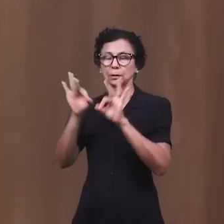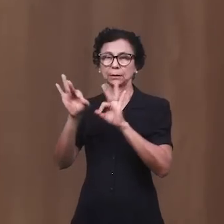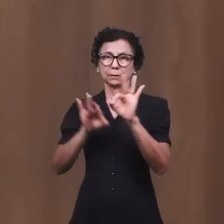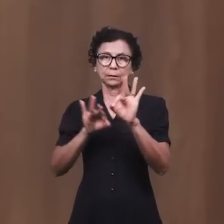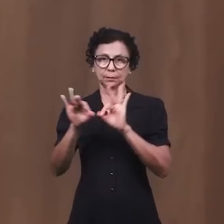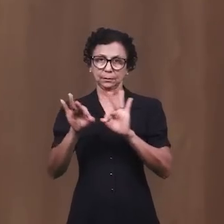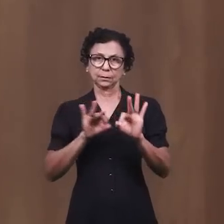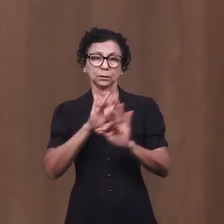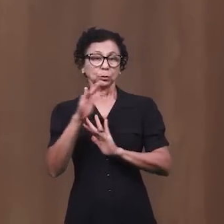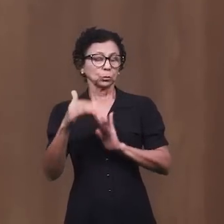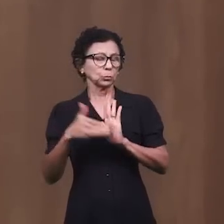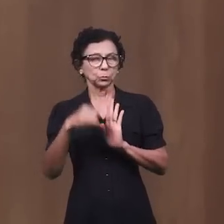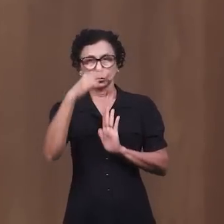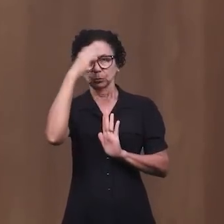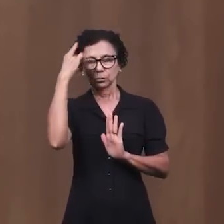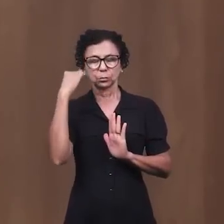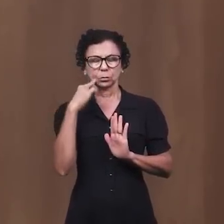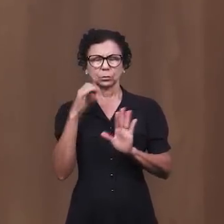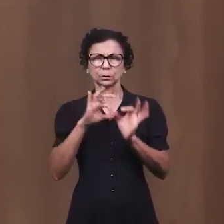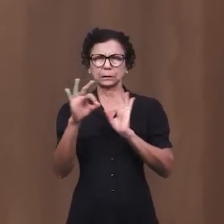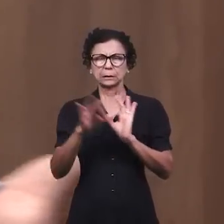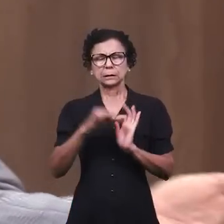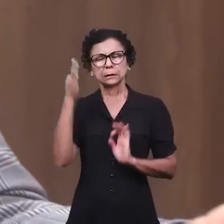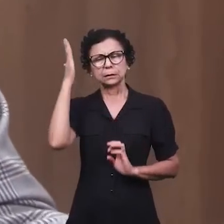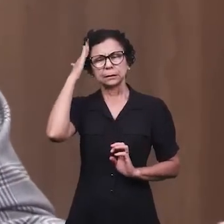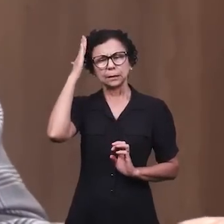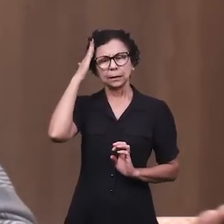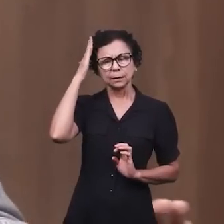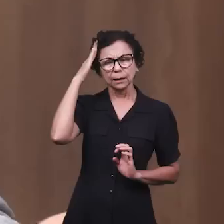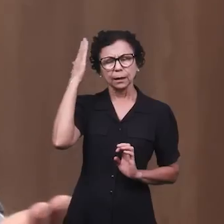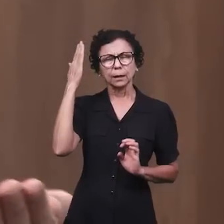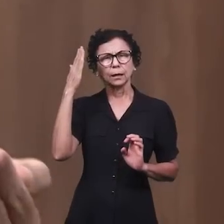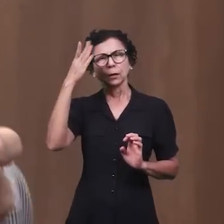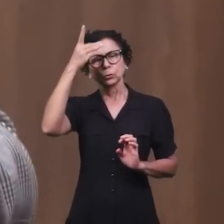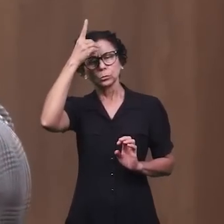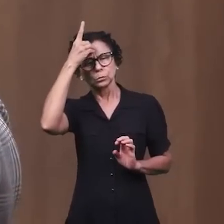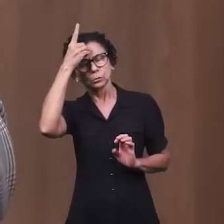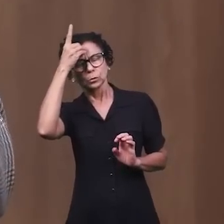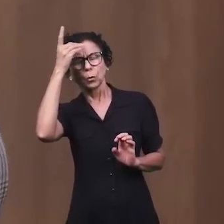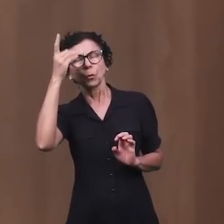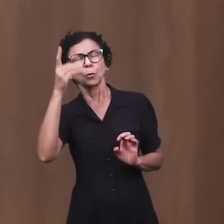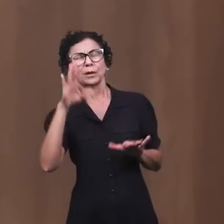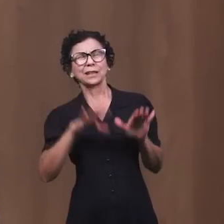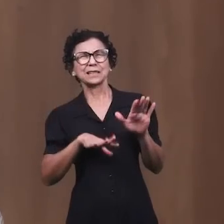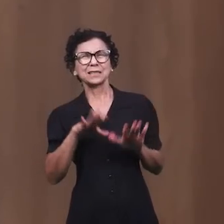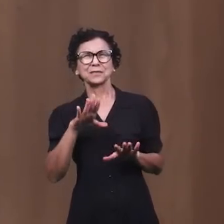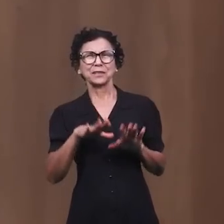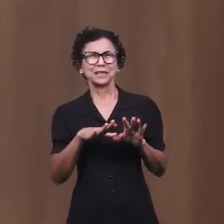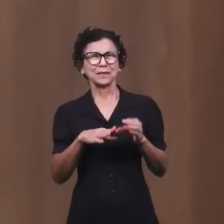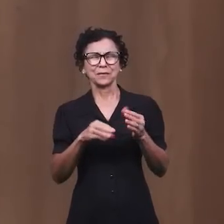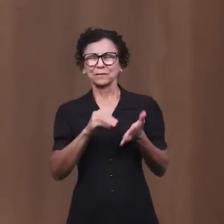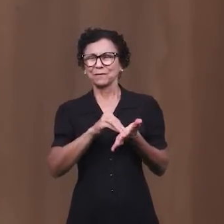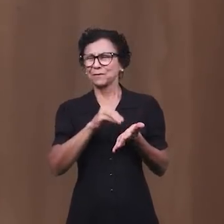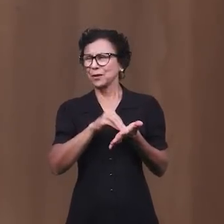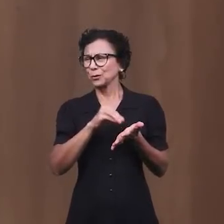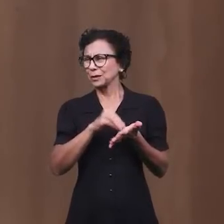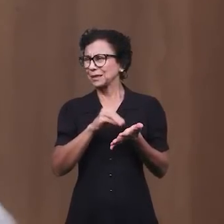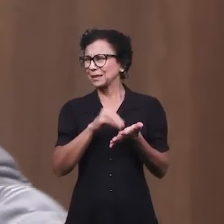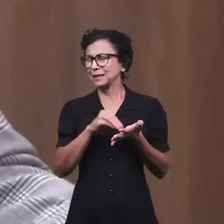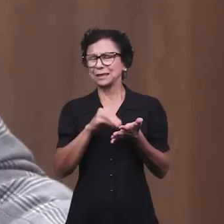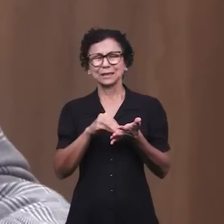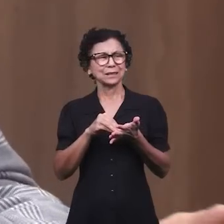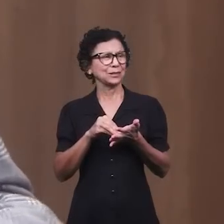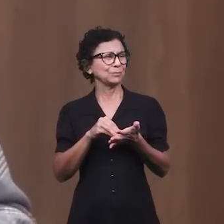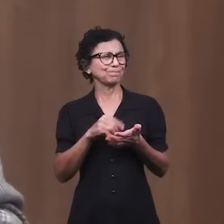meia hora é para poder você colocar em ordem, discernir, entendeu? Porque às vezes vem aquele dom às vezes está incompleto, aquele